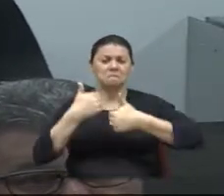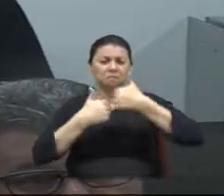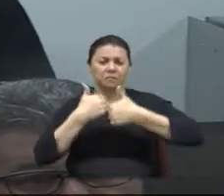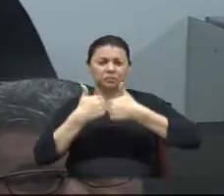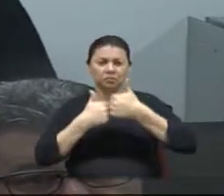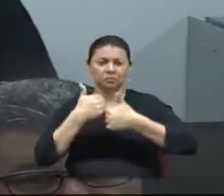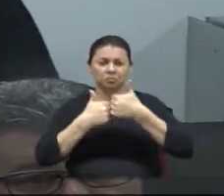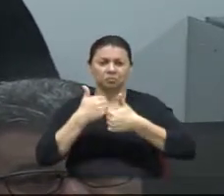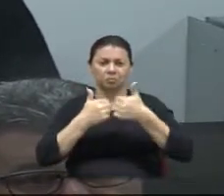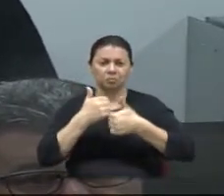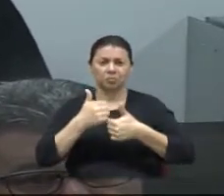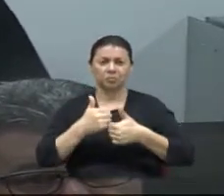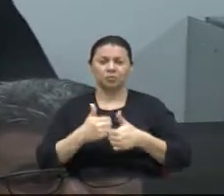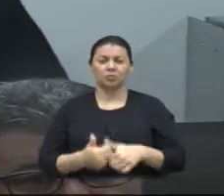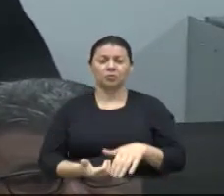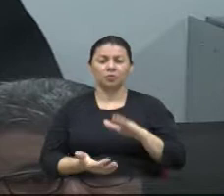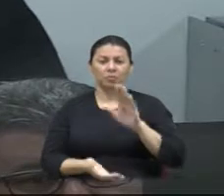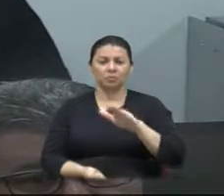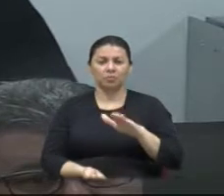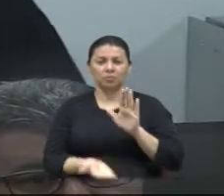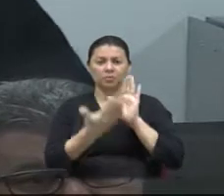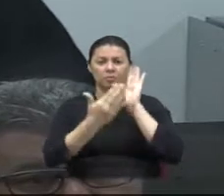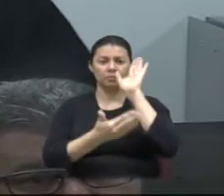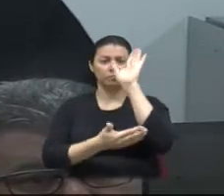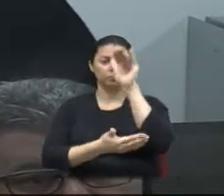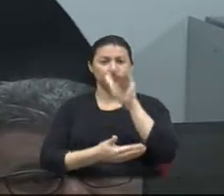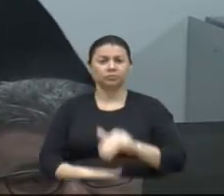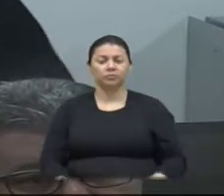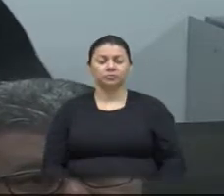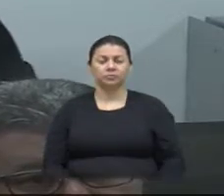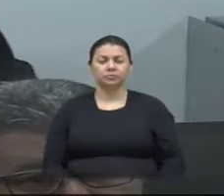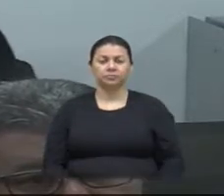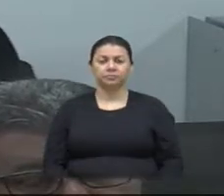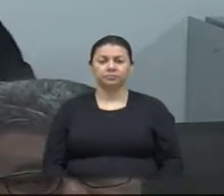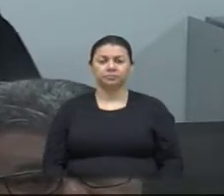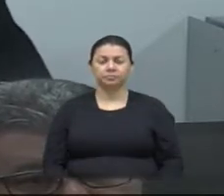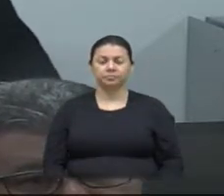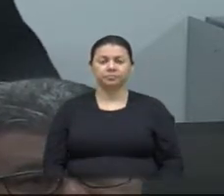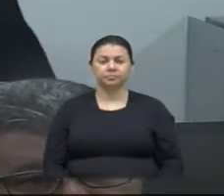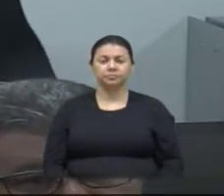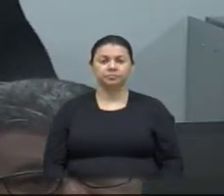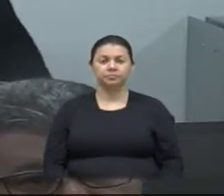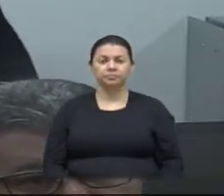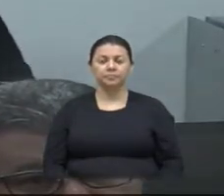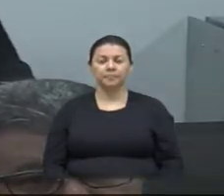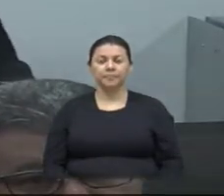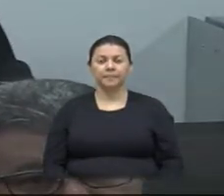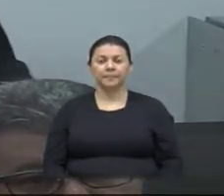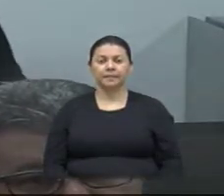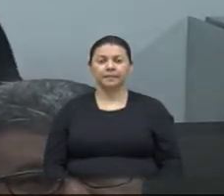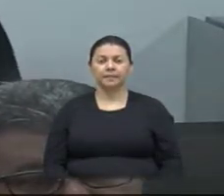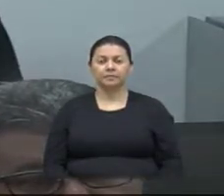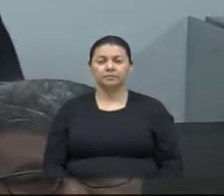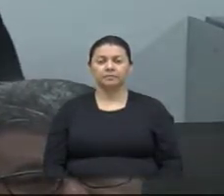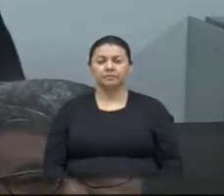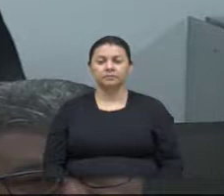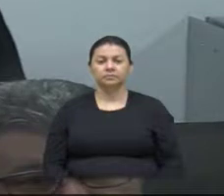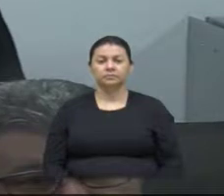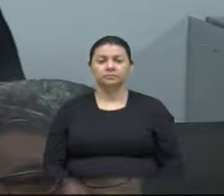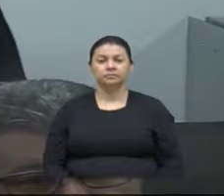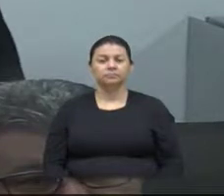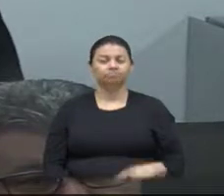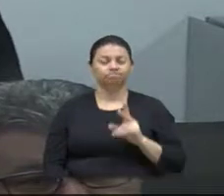domingo depois que no culto não tinha jeito professor jair pegava novas ou tomar banho novo culto então tem de